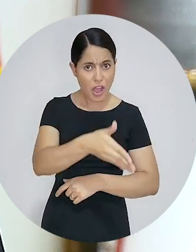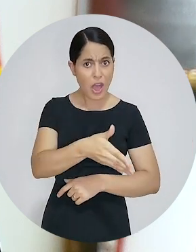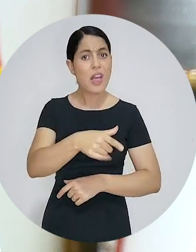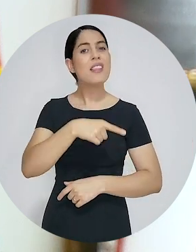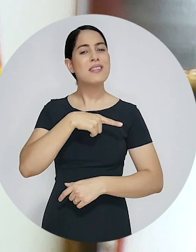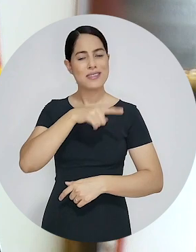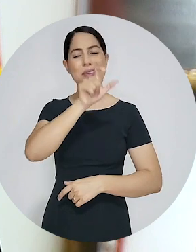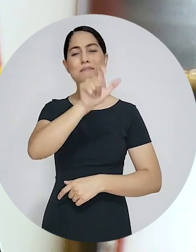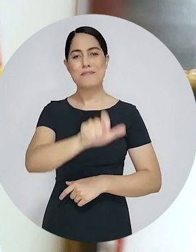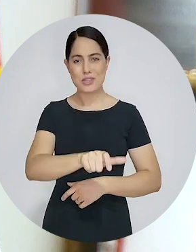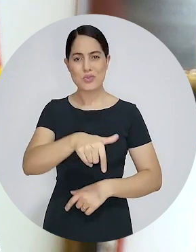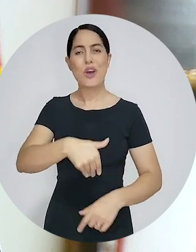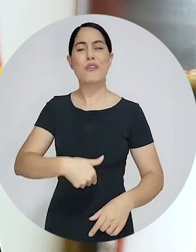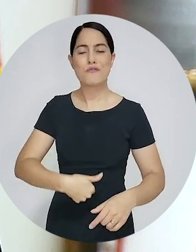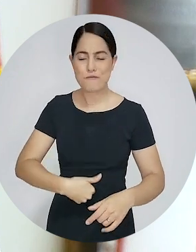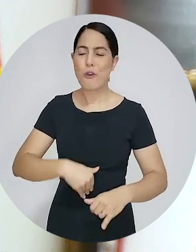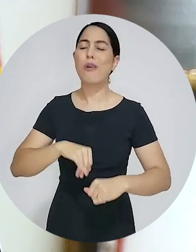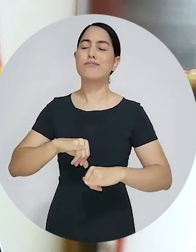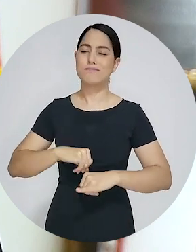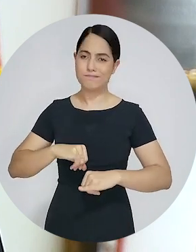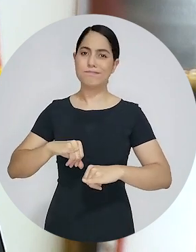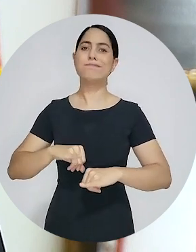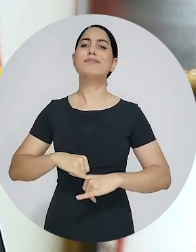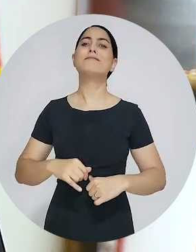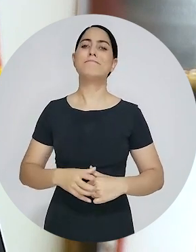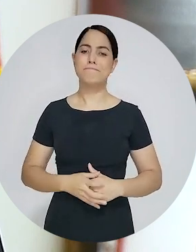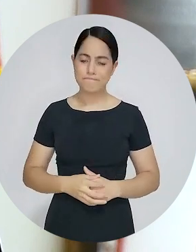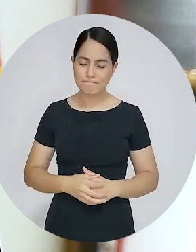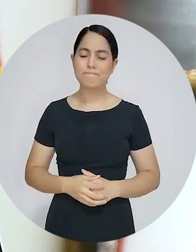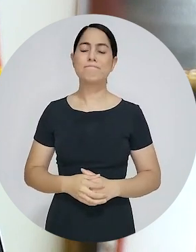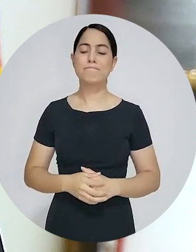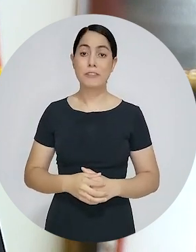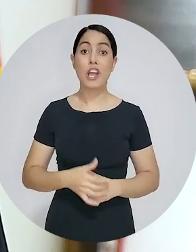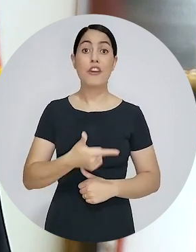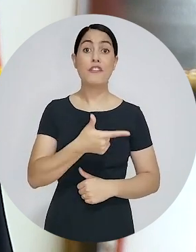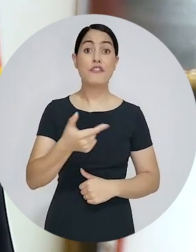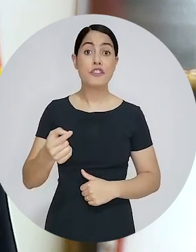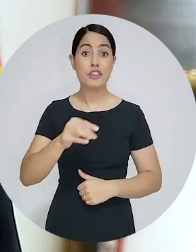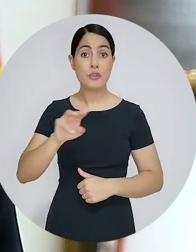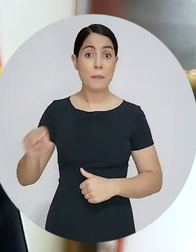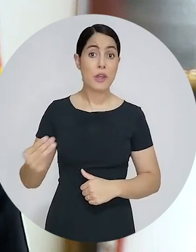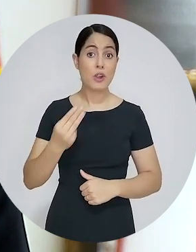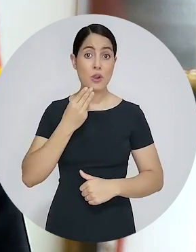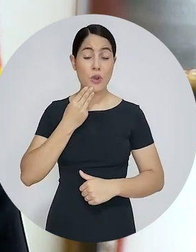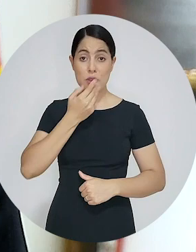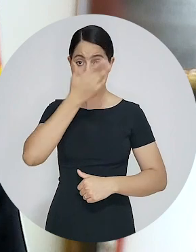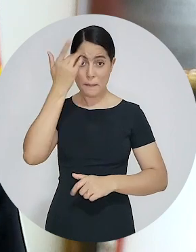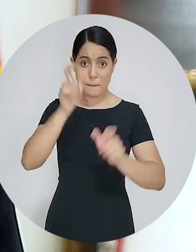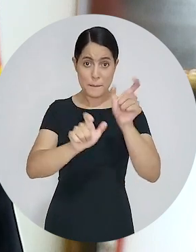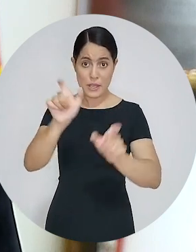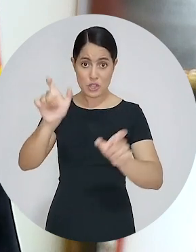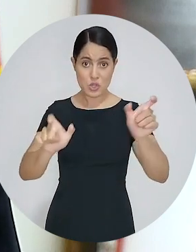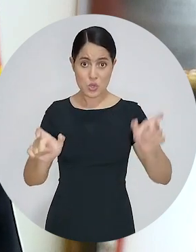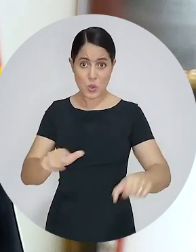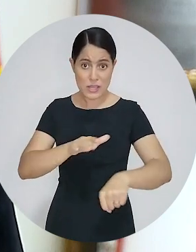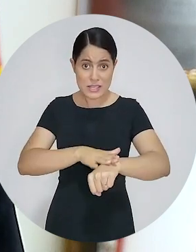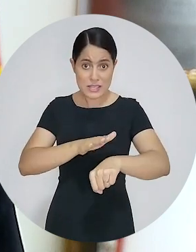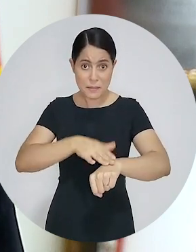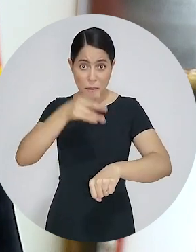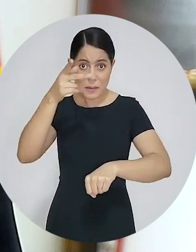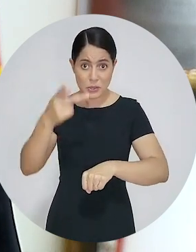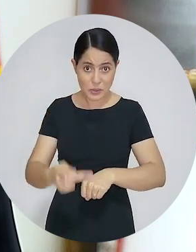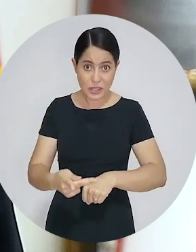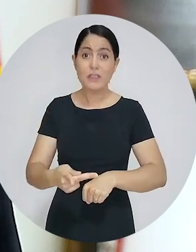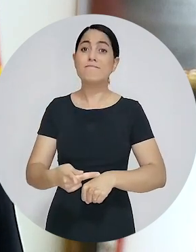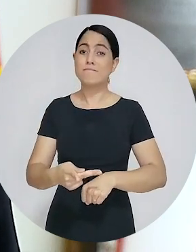uma pessoa passando fome. Já são mais de 20 milhões de brasileiros que estão passando fome hoje, enquanto você está aí me